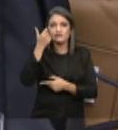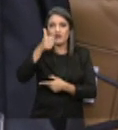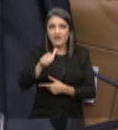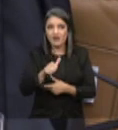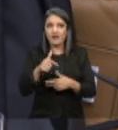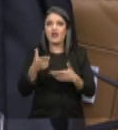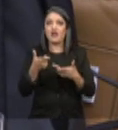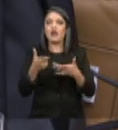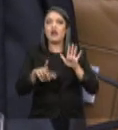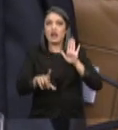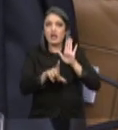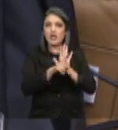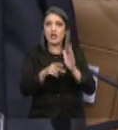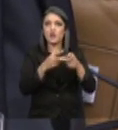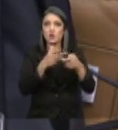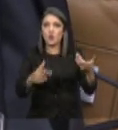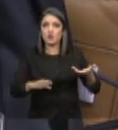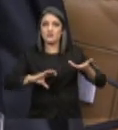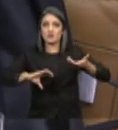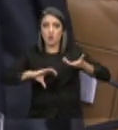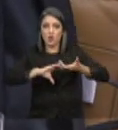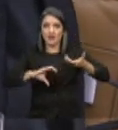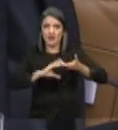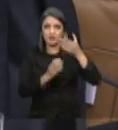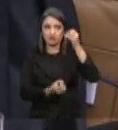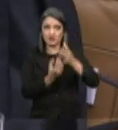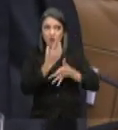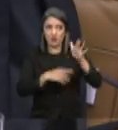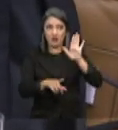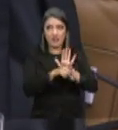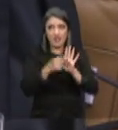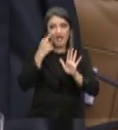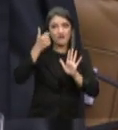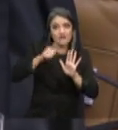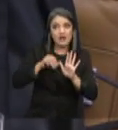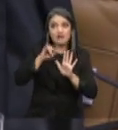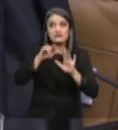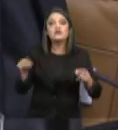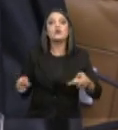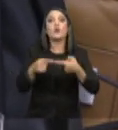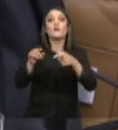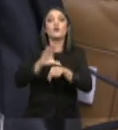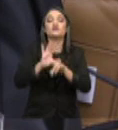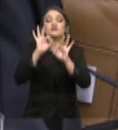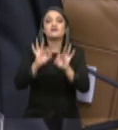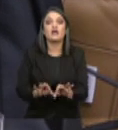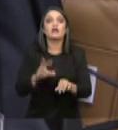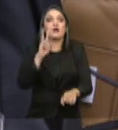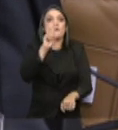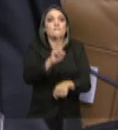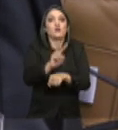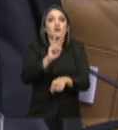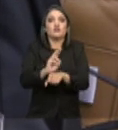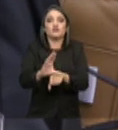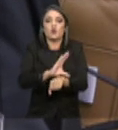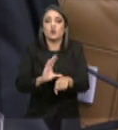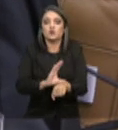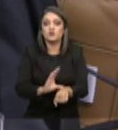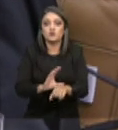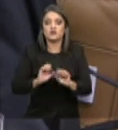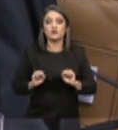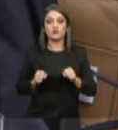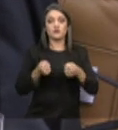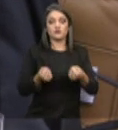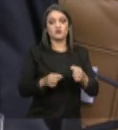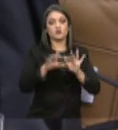a consolidado dos atos do congresso e de executivo ser O Guardião da Constituição a Fortaleza dos direitos